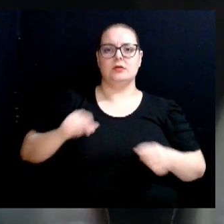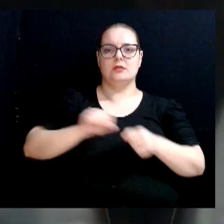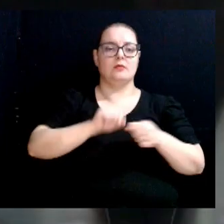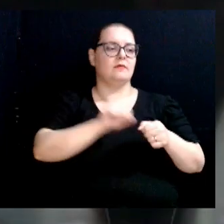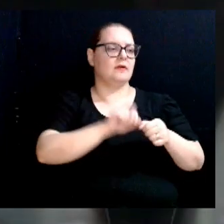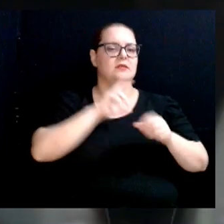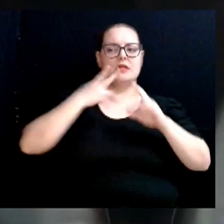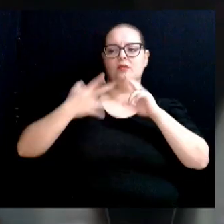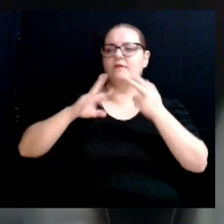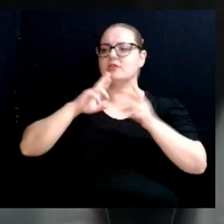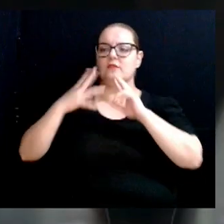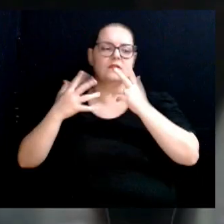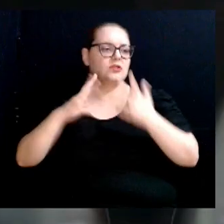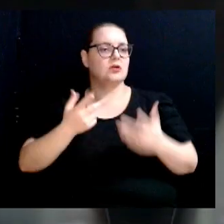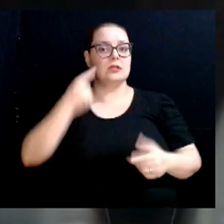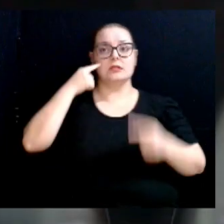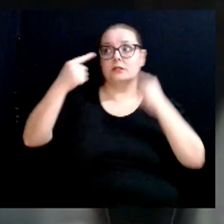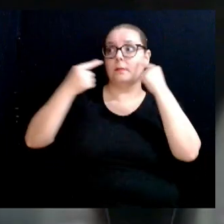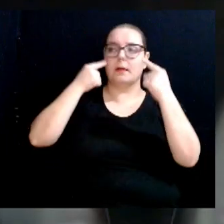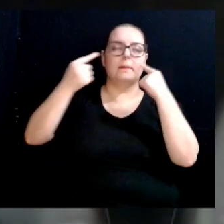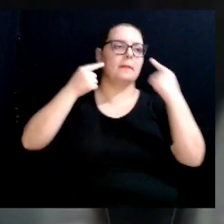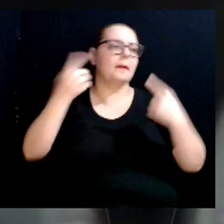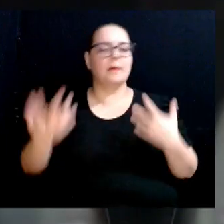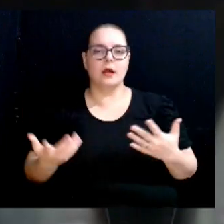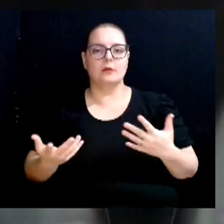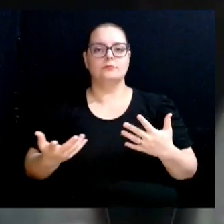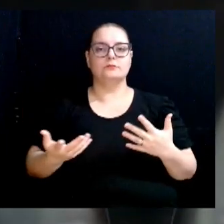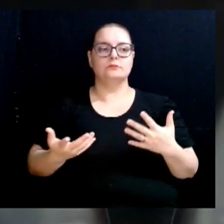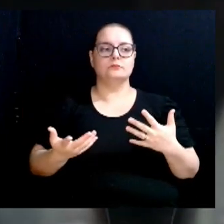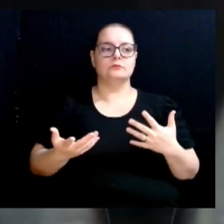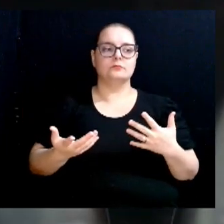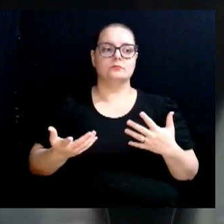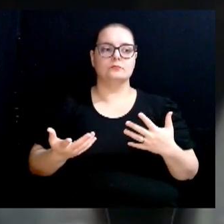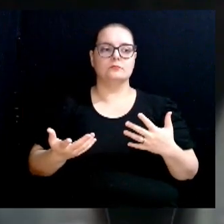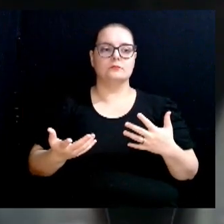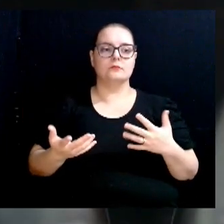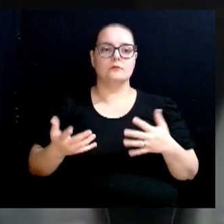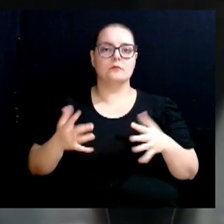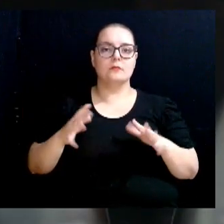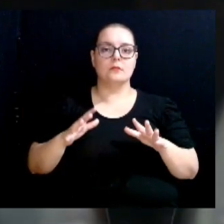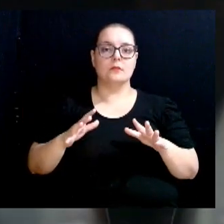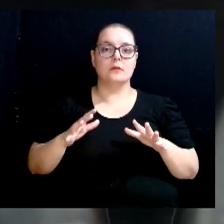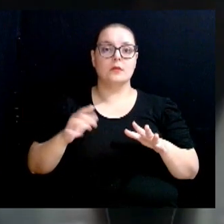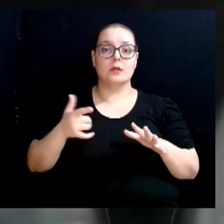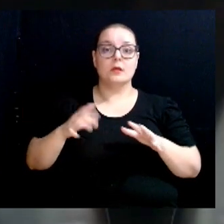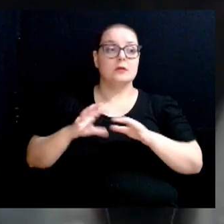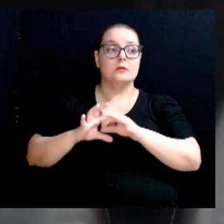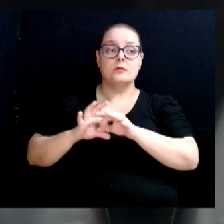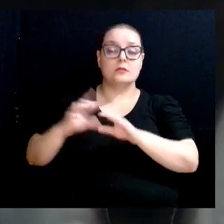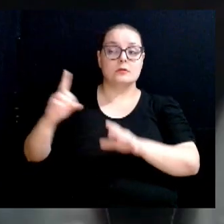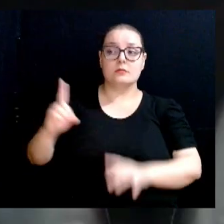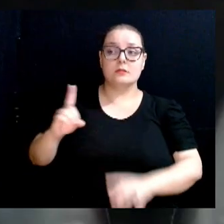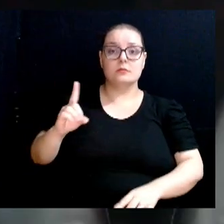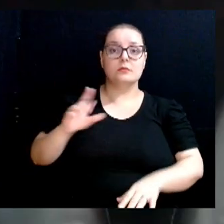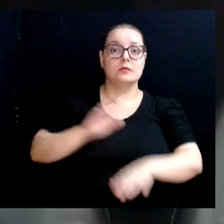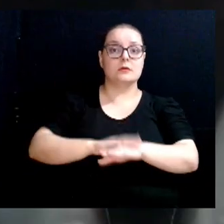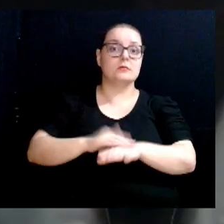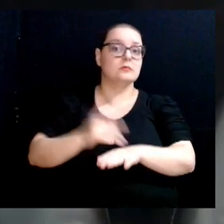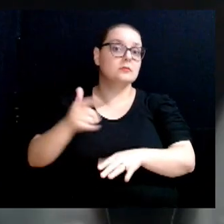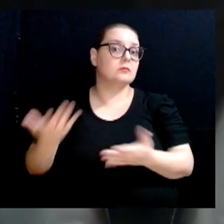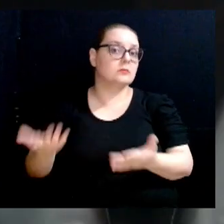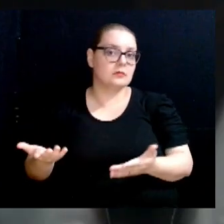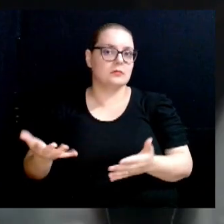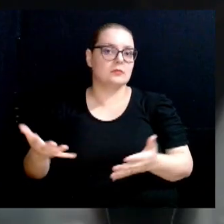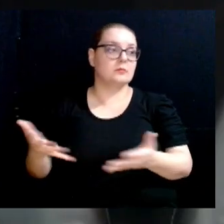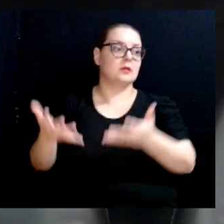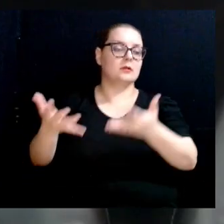tem ideias, né? Tem muito mais ideias, e aí a gente não dá espaço para o parceiro agir, a gente não dá espaço para o parceiro tomar a iniciativa. Então,